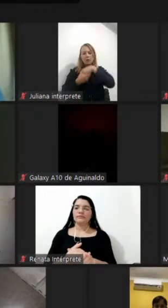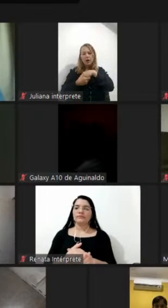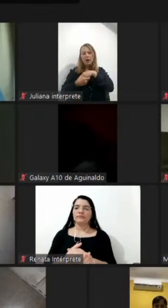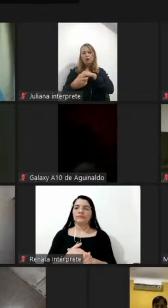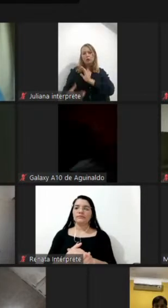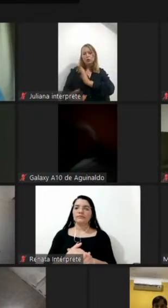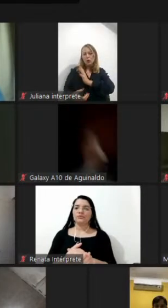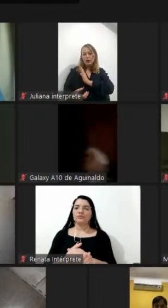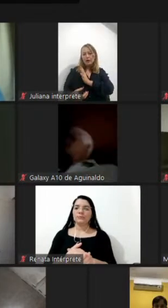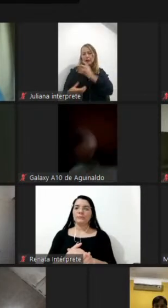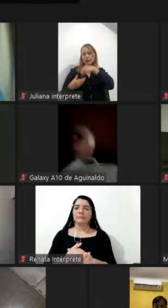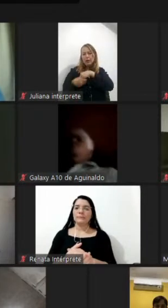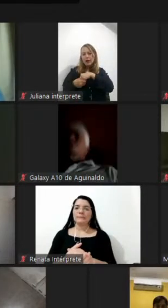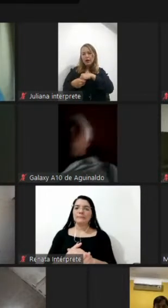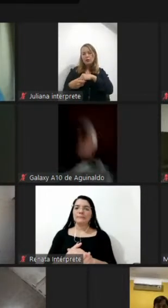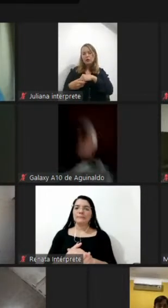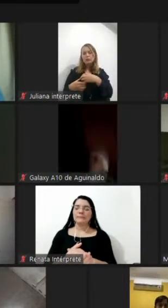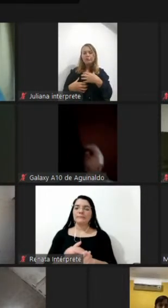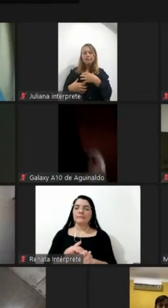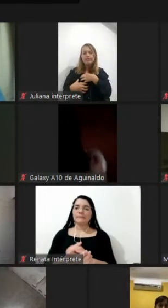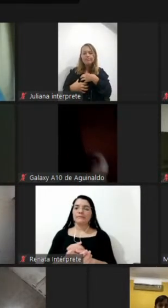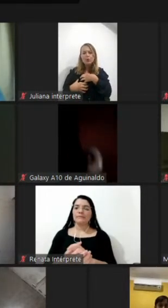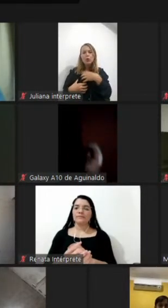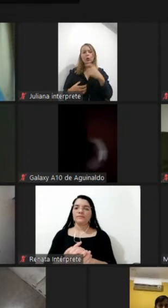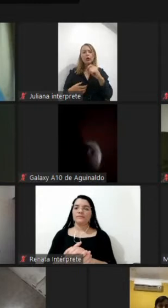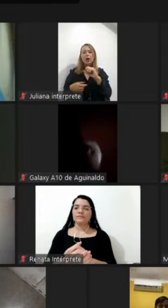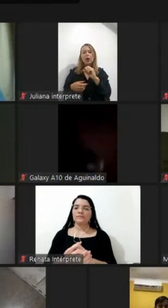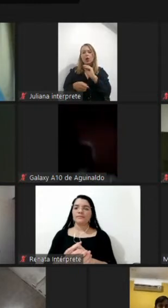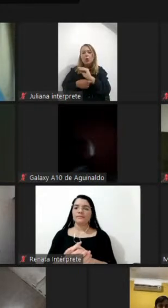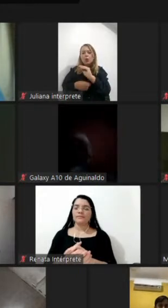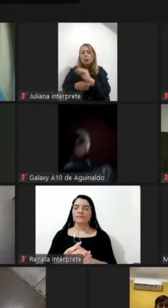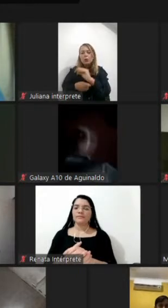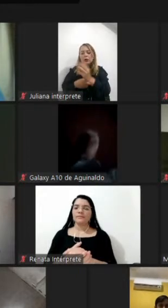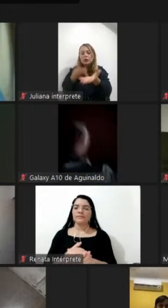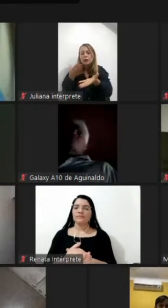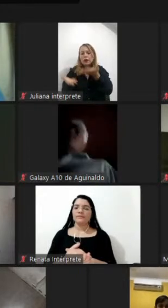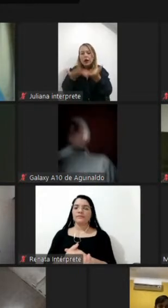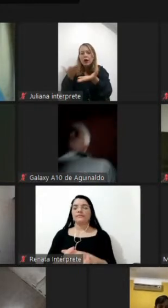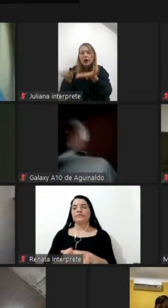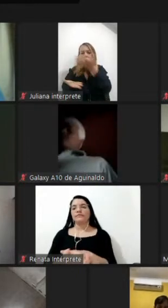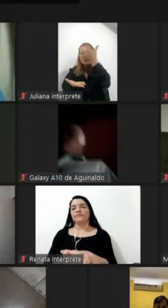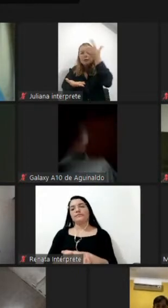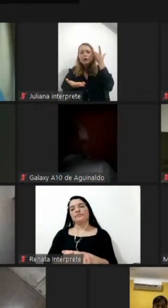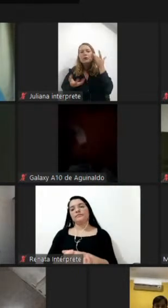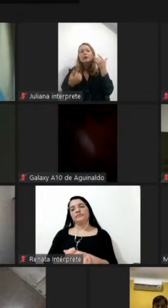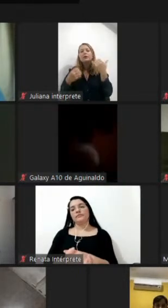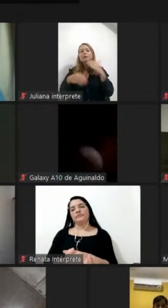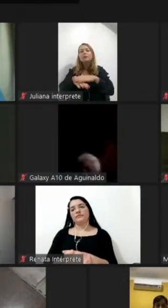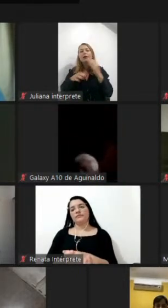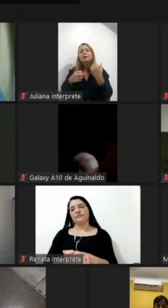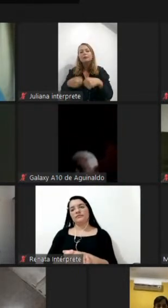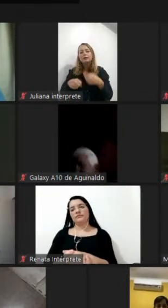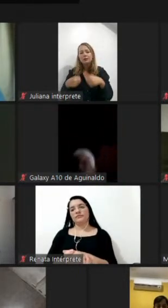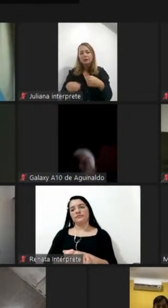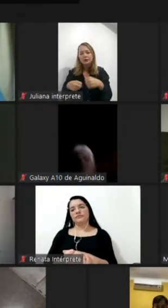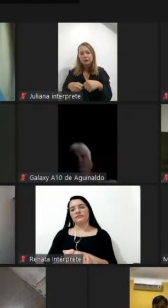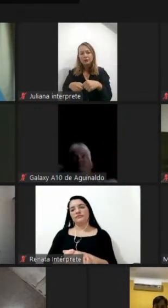o sentimento de cuidar daqueles que estão precisando. Eu sou um capelão